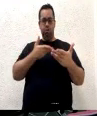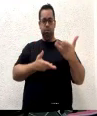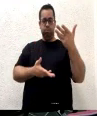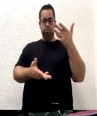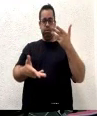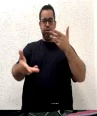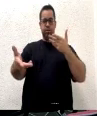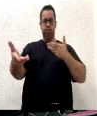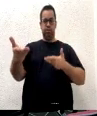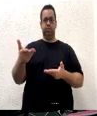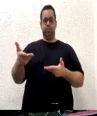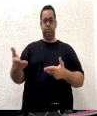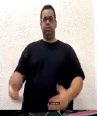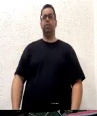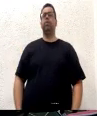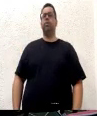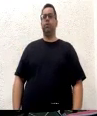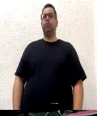dá energia. A gente